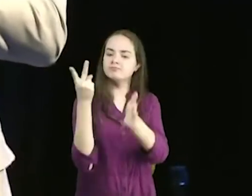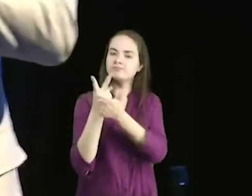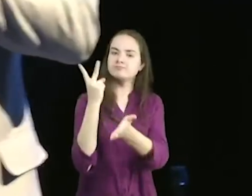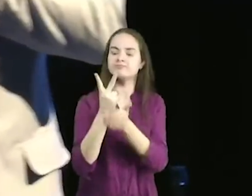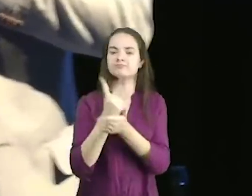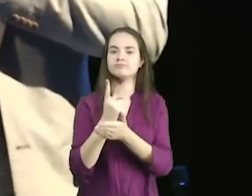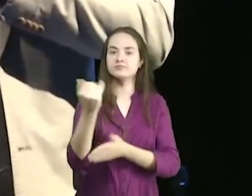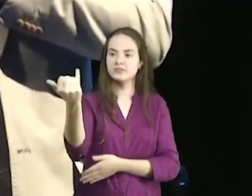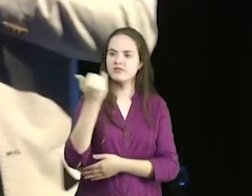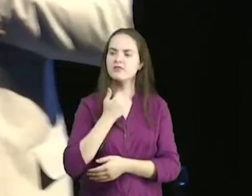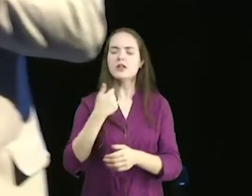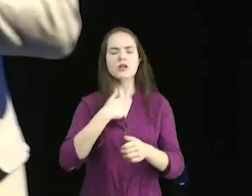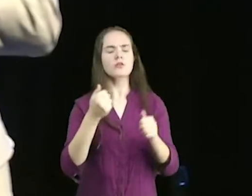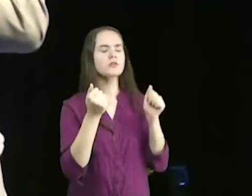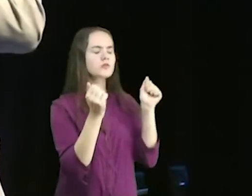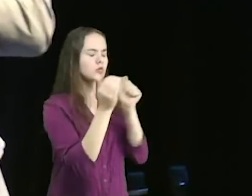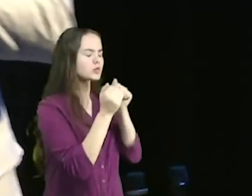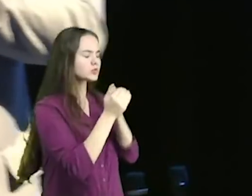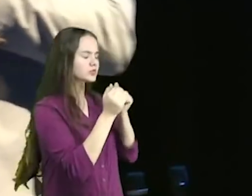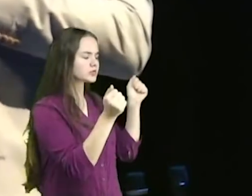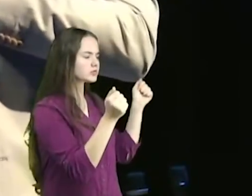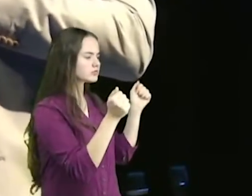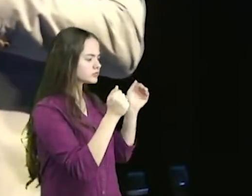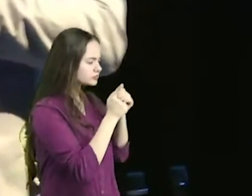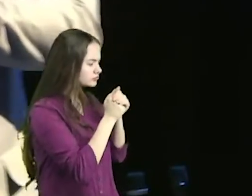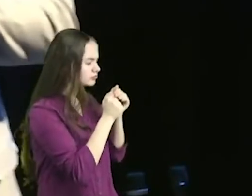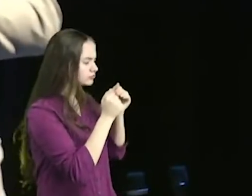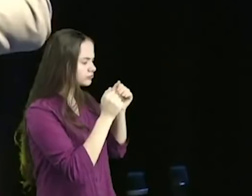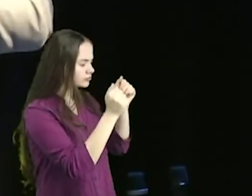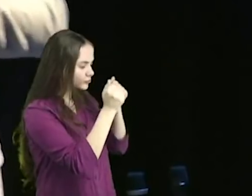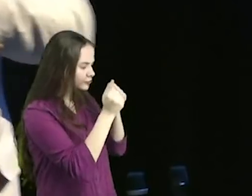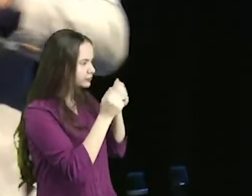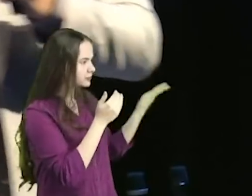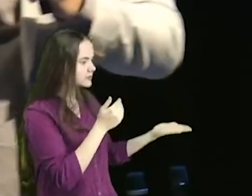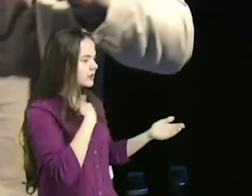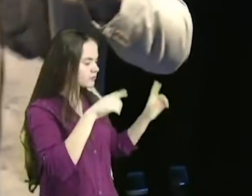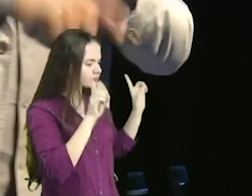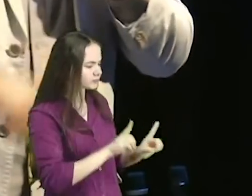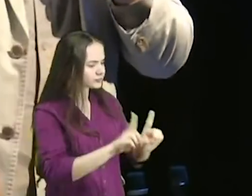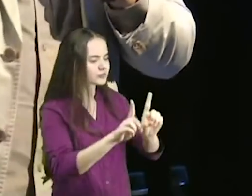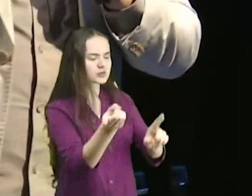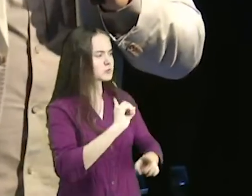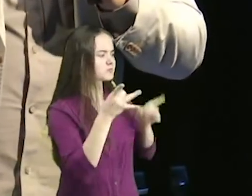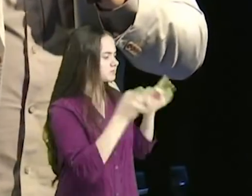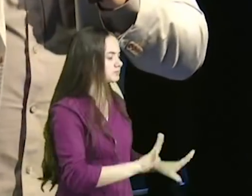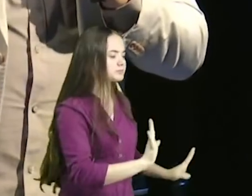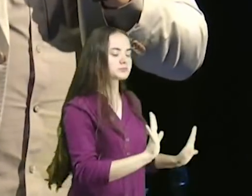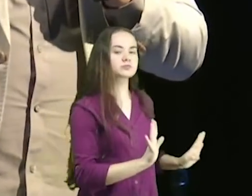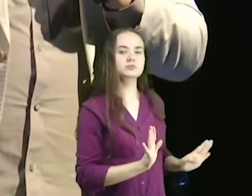falam assim, eu vou estar orando por você, eu vou caminhar com você, eu não vou desistir de você.